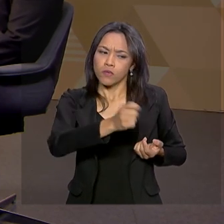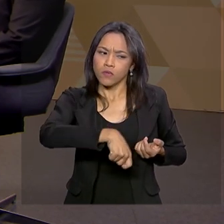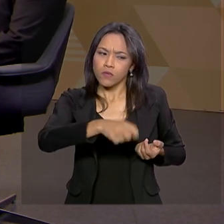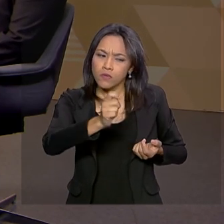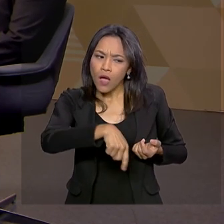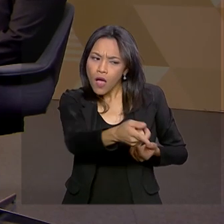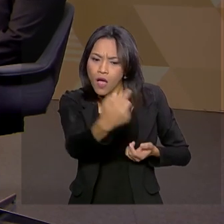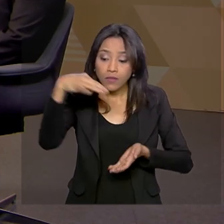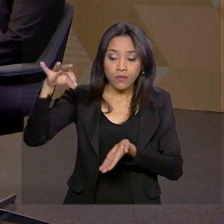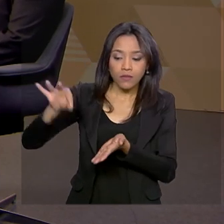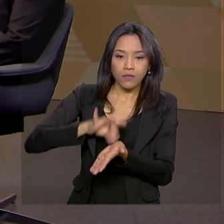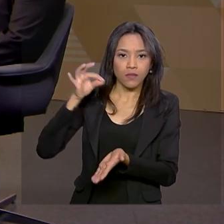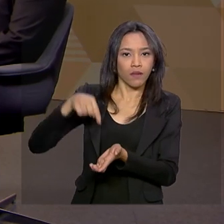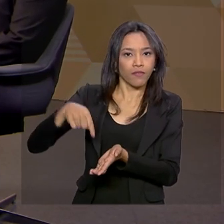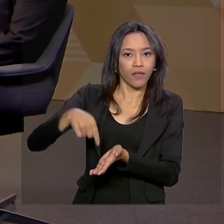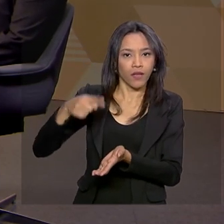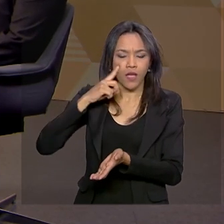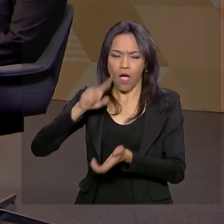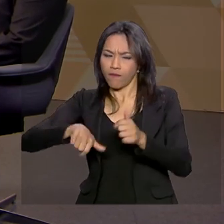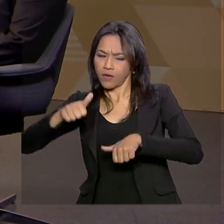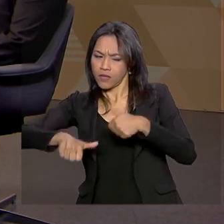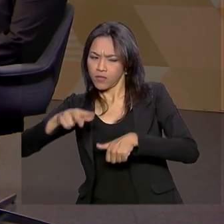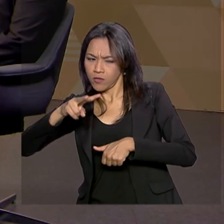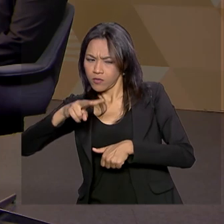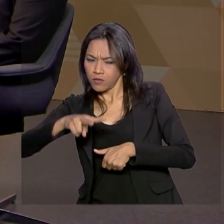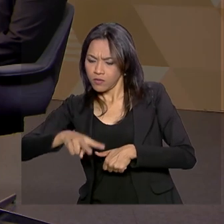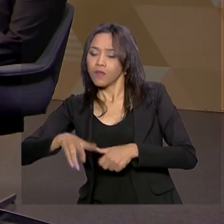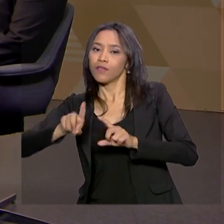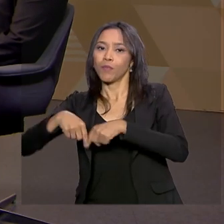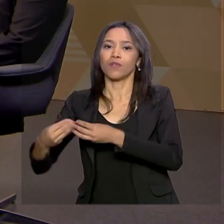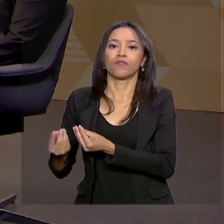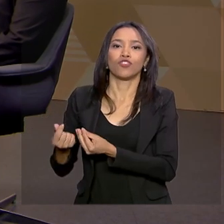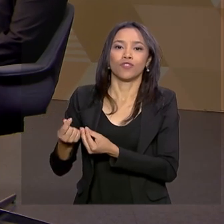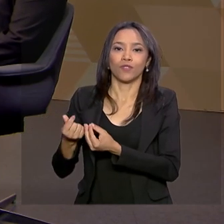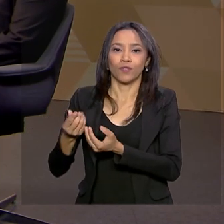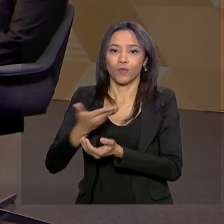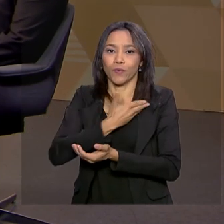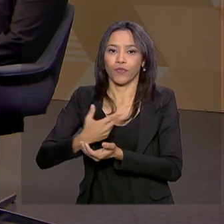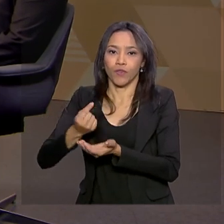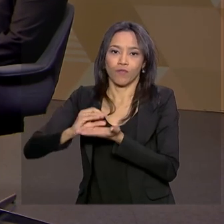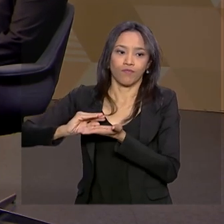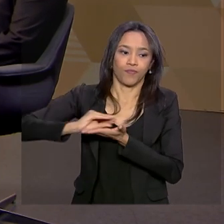de se inscrever, passa por uma checagem e eles passam a receber diretamente,